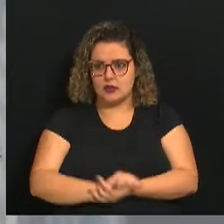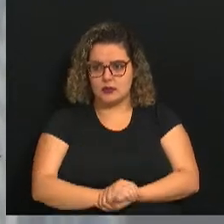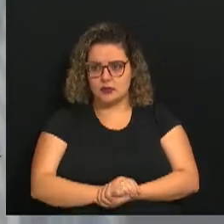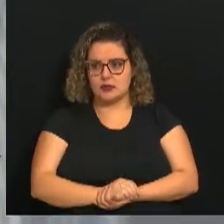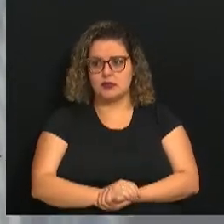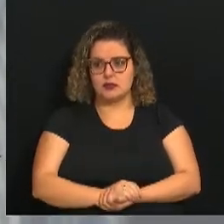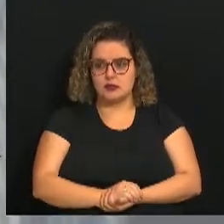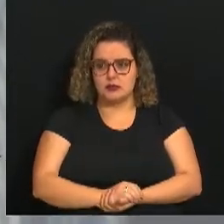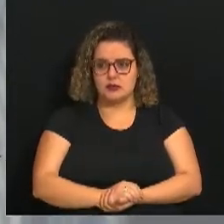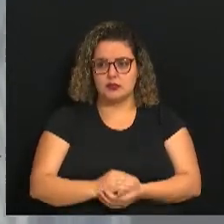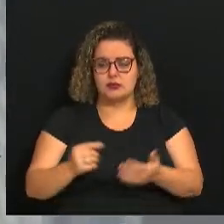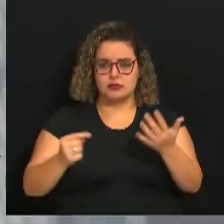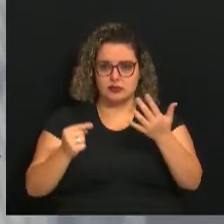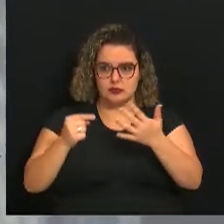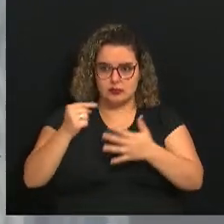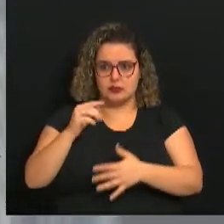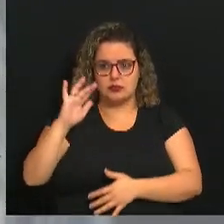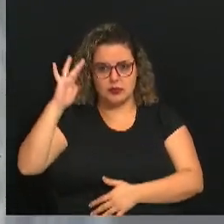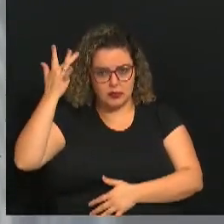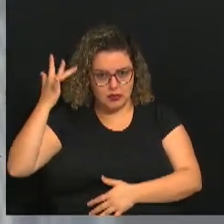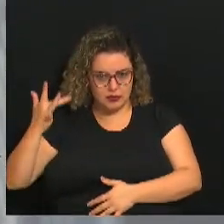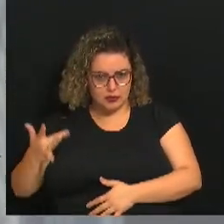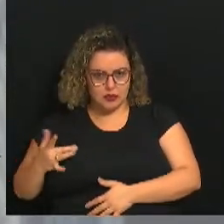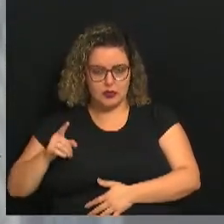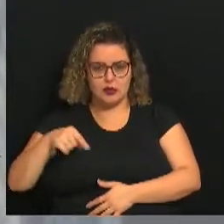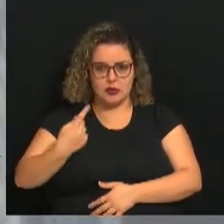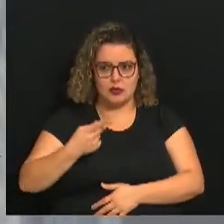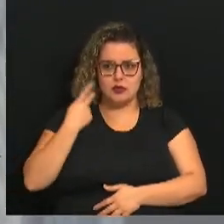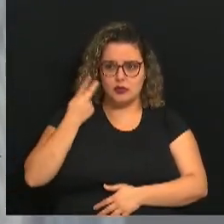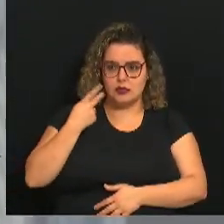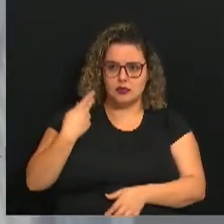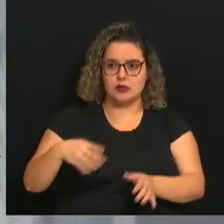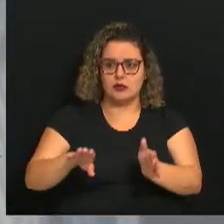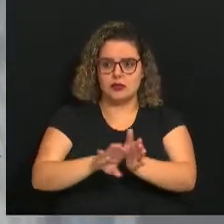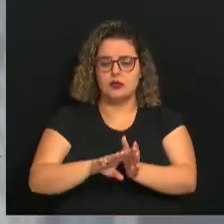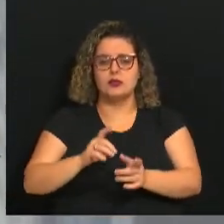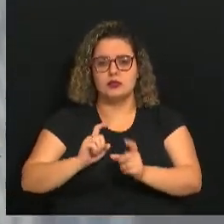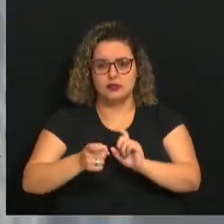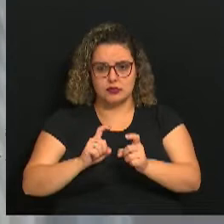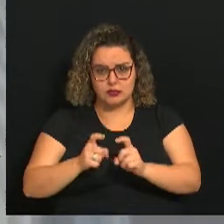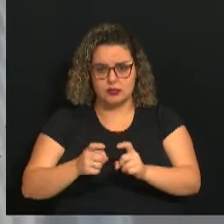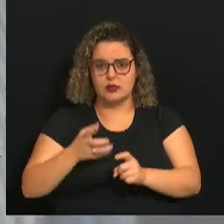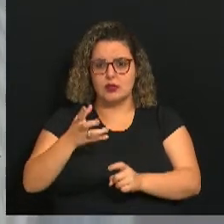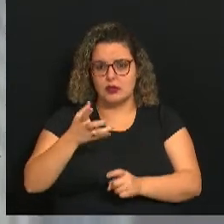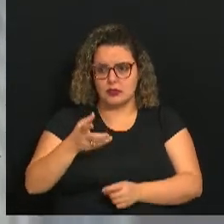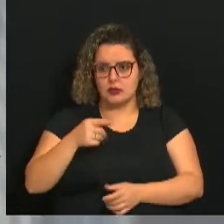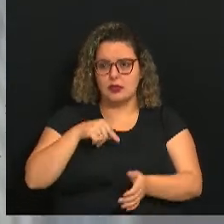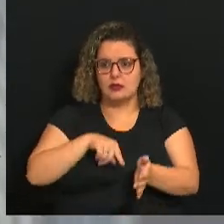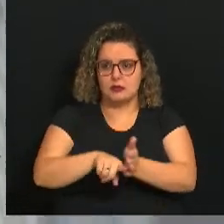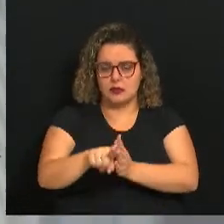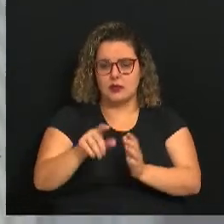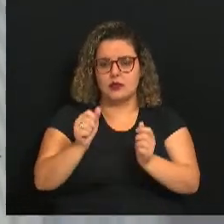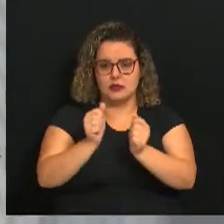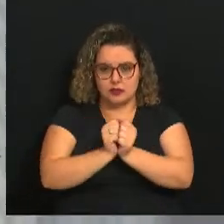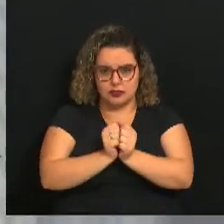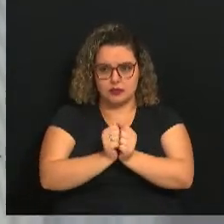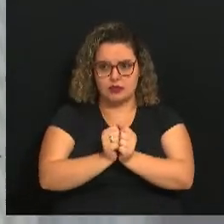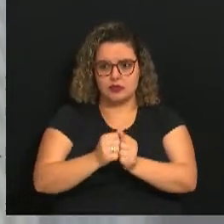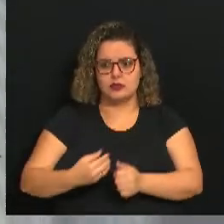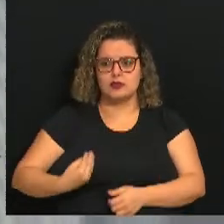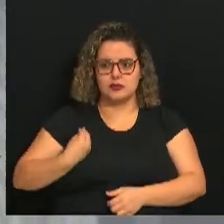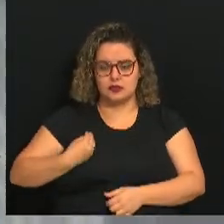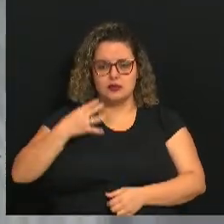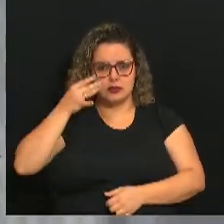as questões que tanto a vereadora Guida e outros vereadores que chegarem à reunião quiserem abordar junto com a presença de